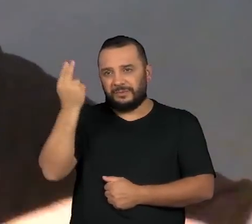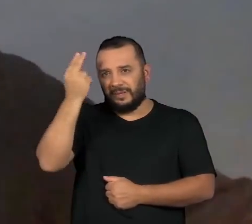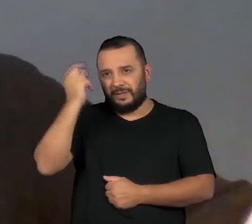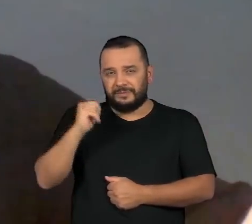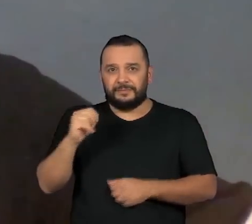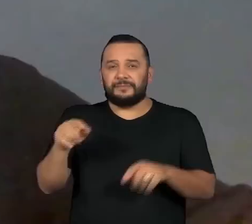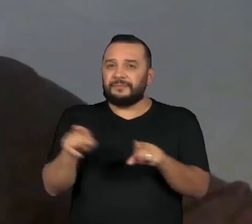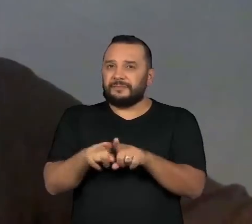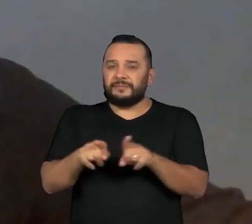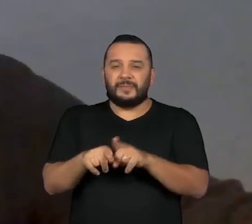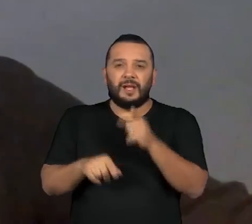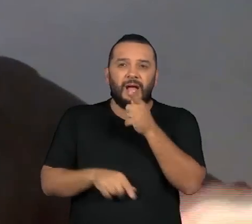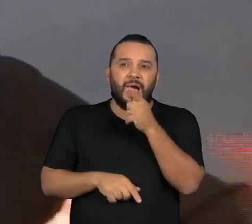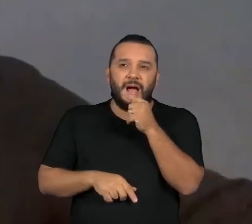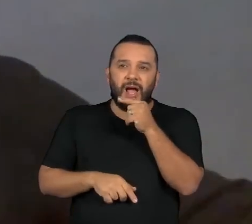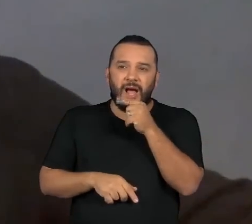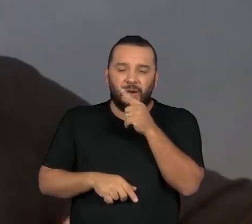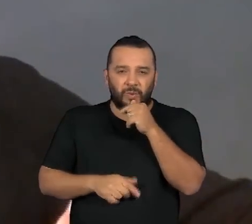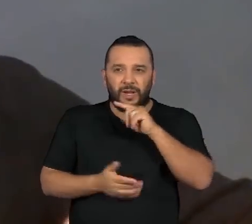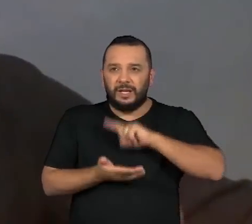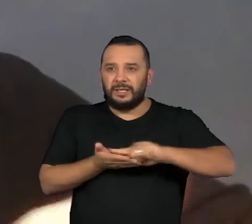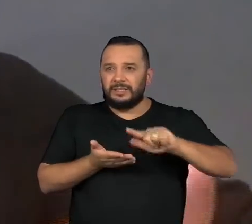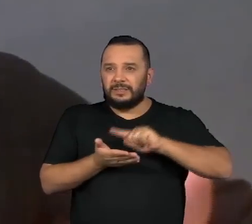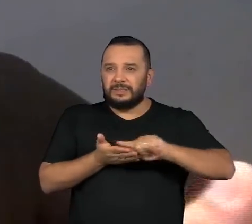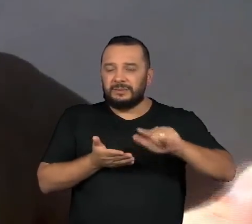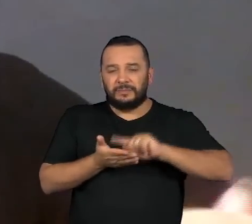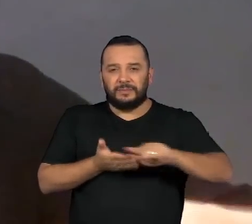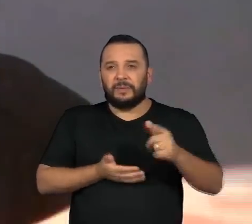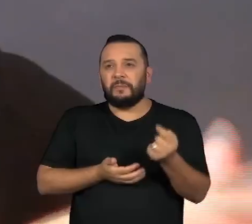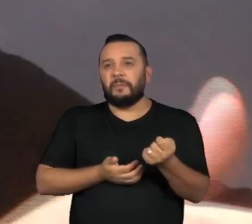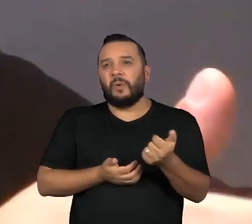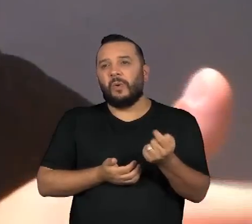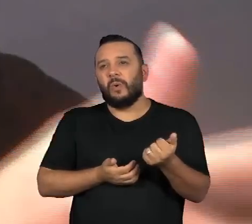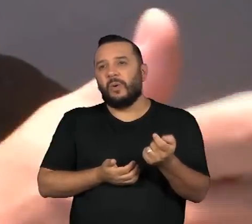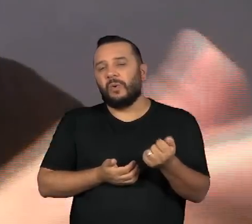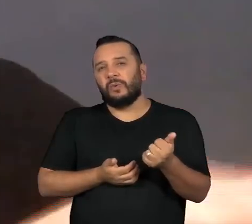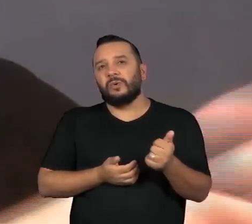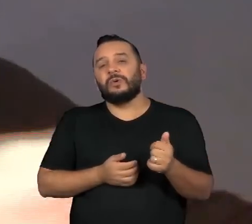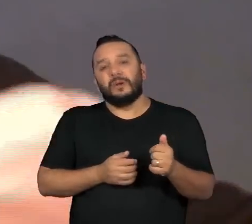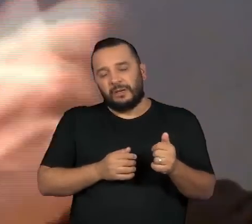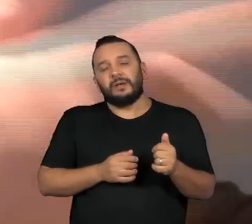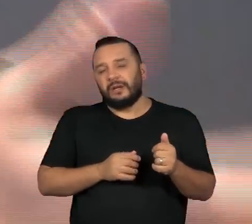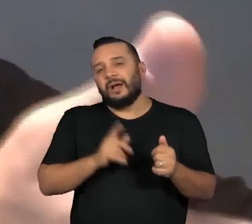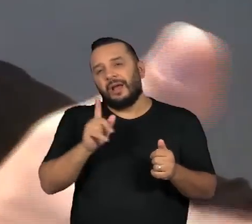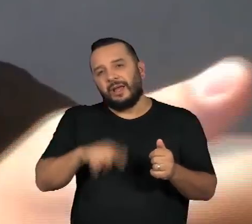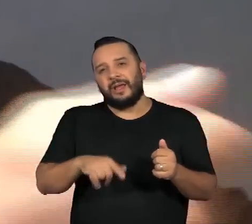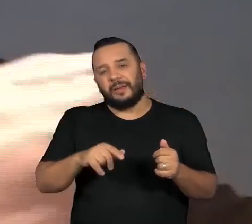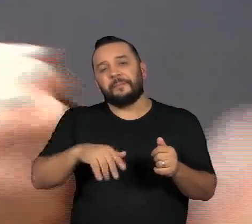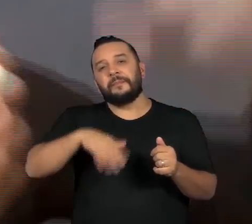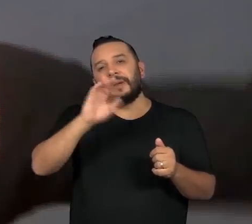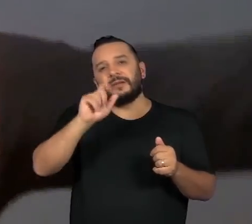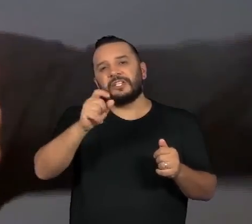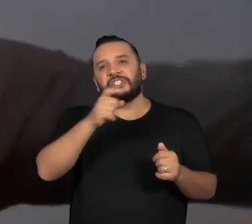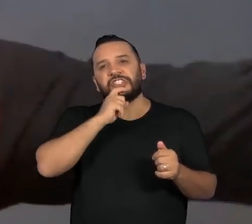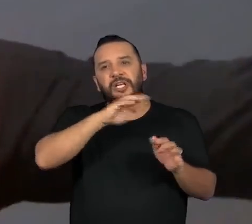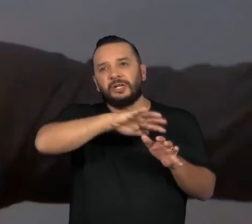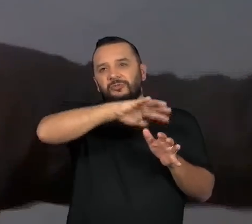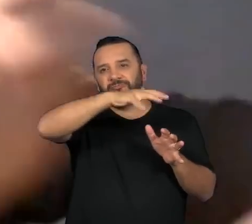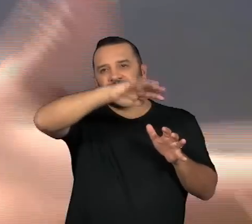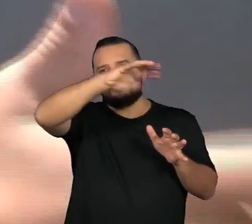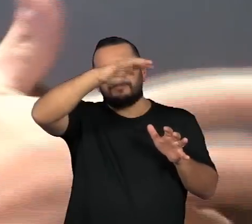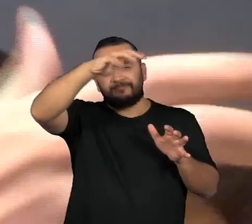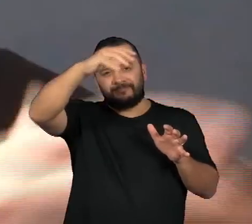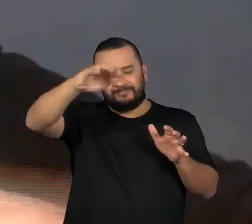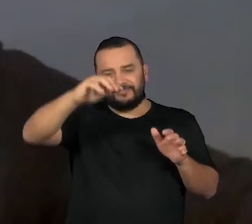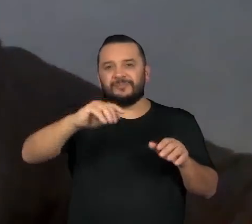água doce que sobra, ela está na sua maior parte conservada no estado sólido, em gelo, em geleiras, na Groenlândia, né,